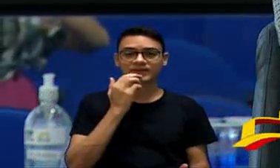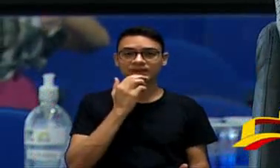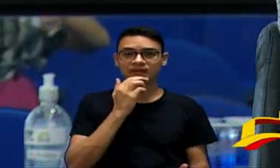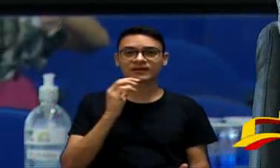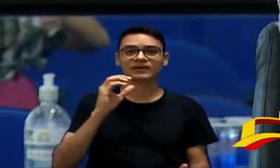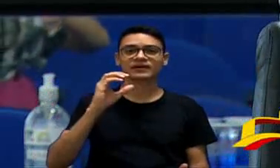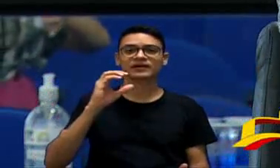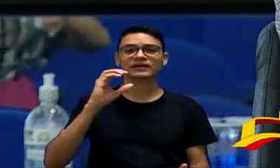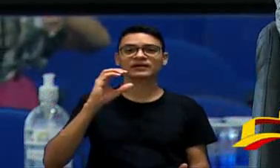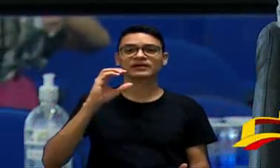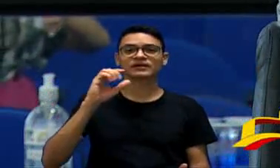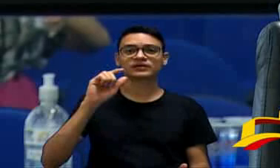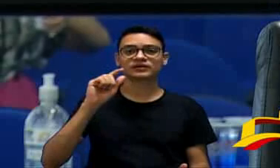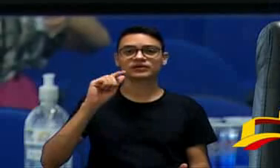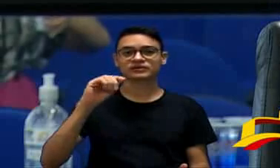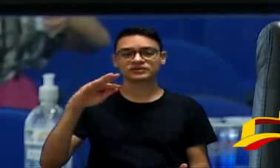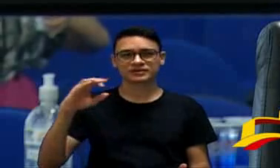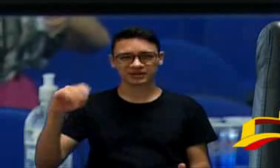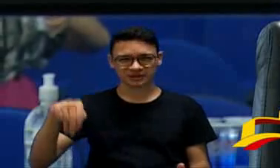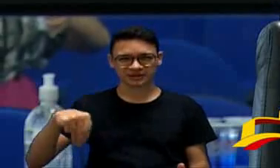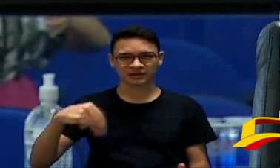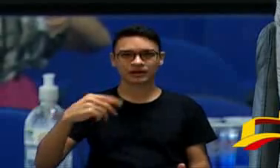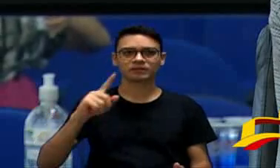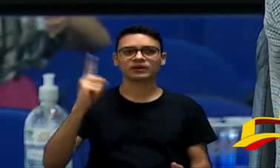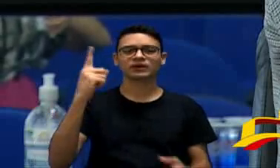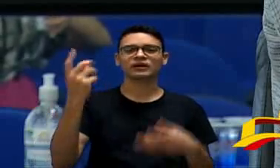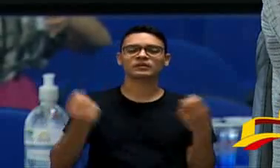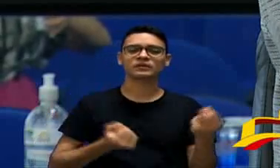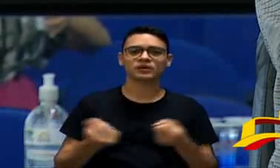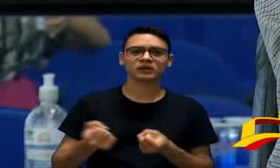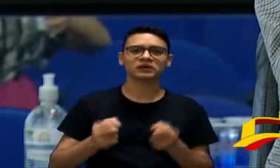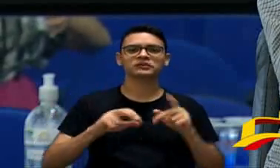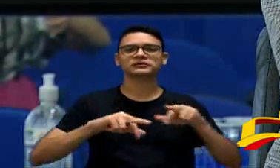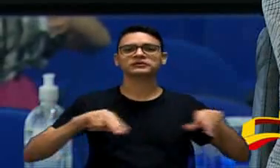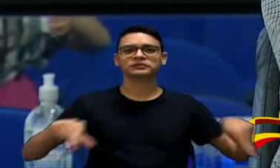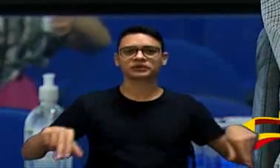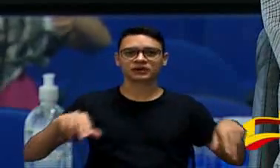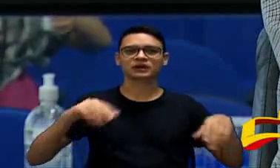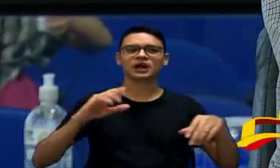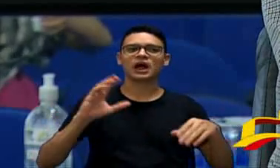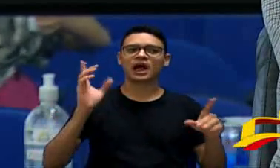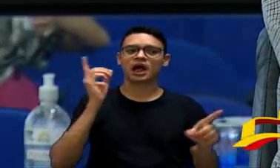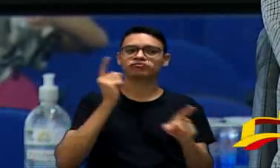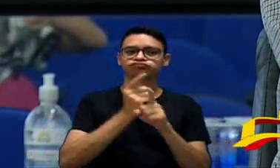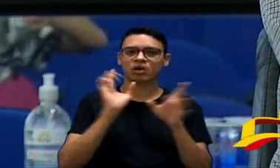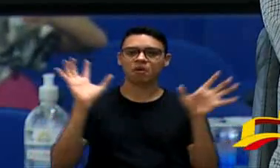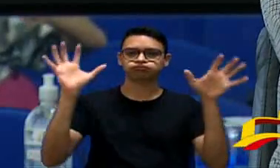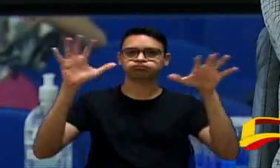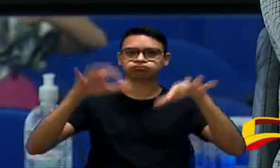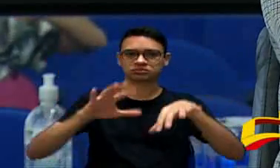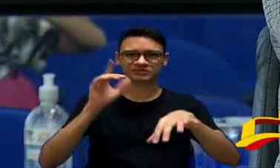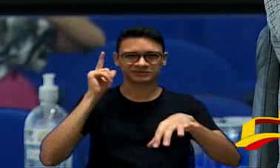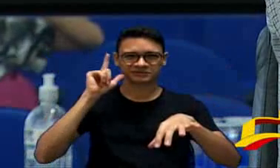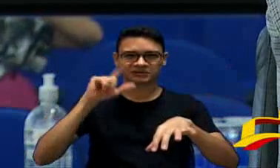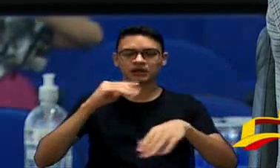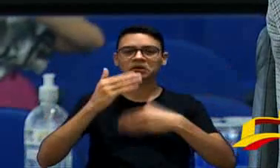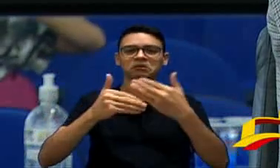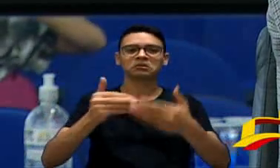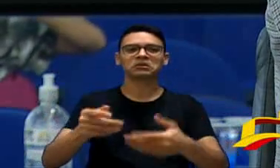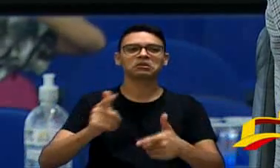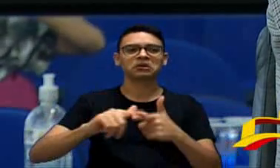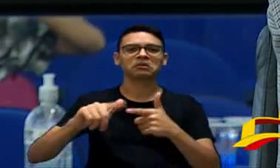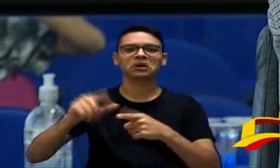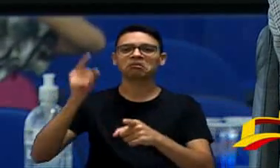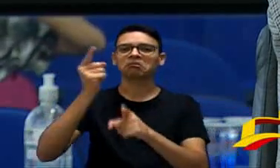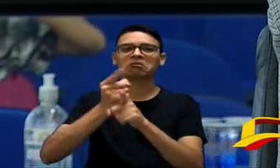GCM que estavam lá, tinha ambulância, tudo que tinha direito para você fazer um encontro deste porte, mas não houve um